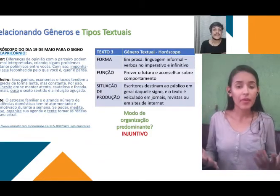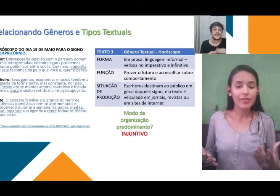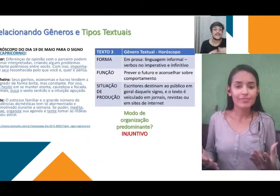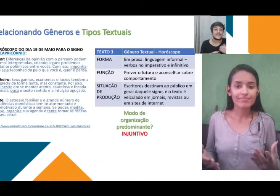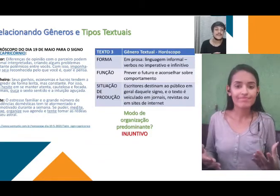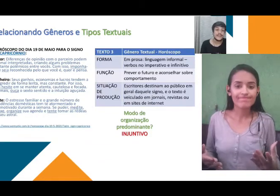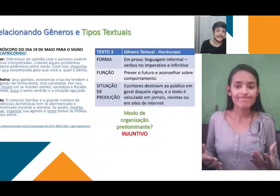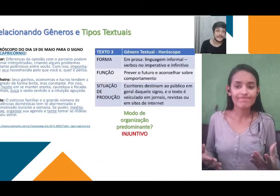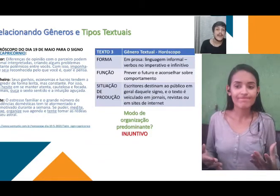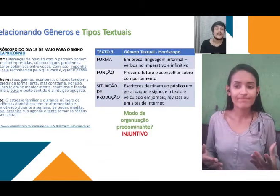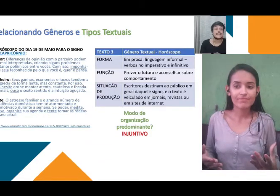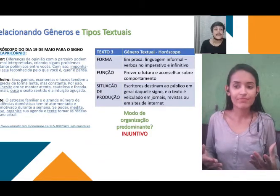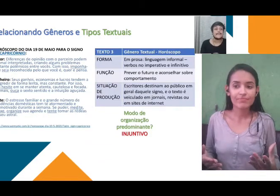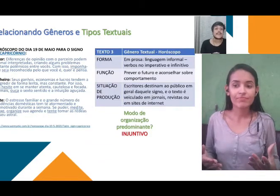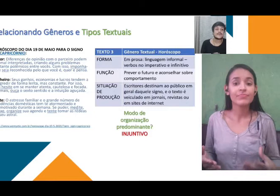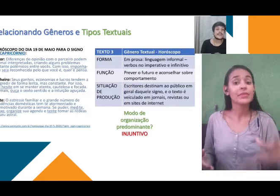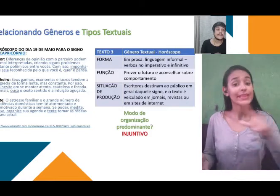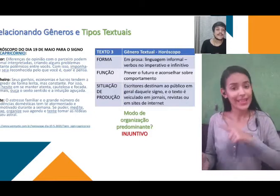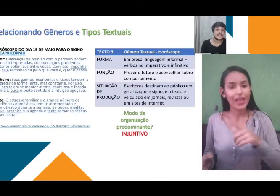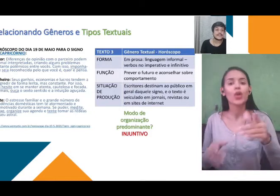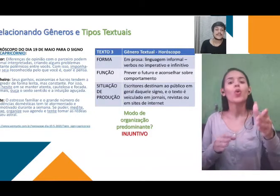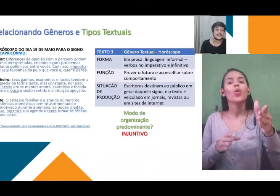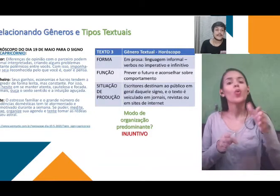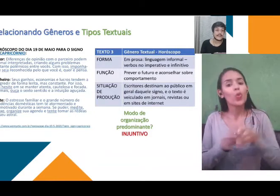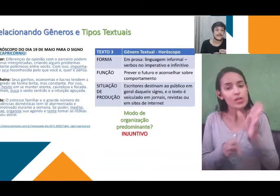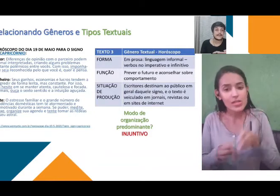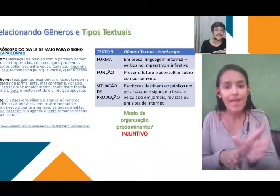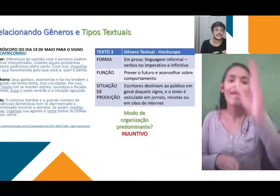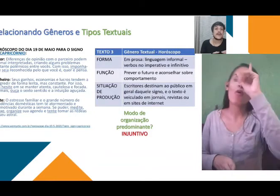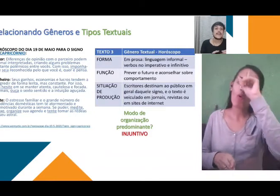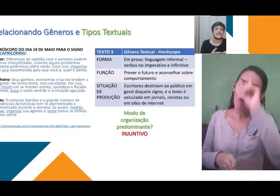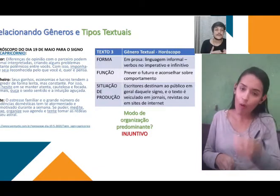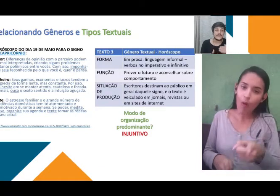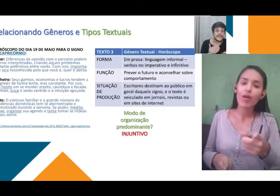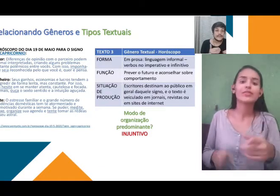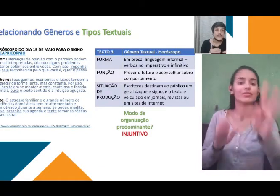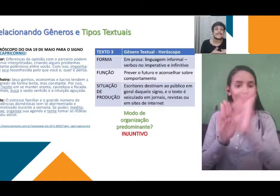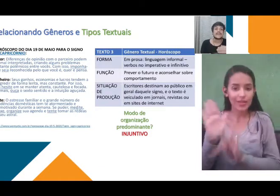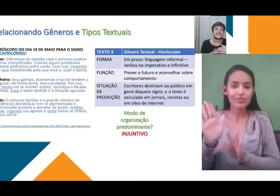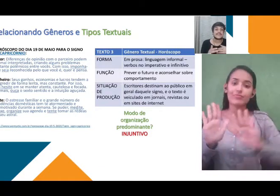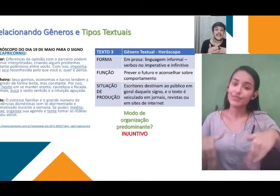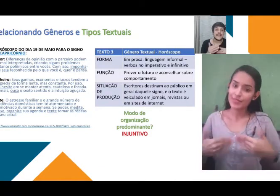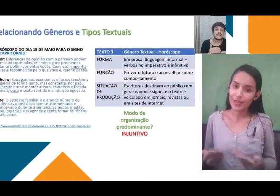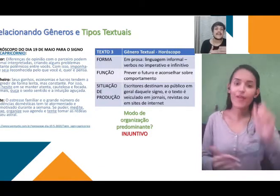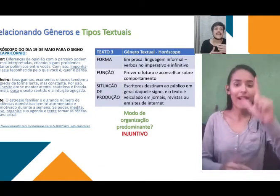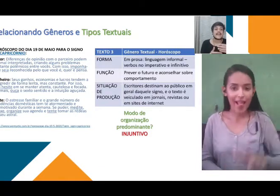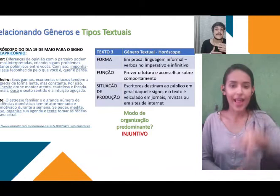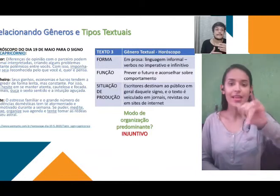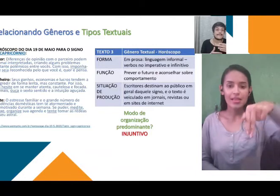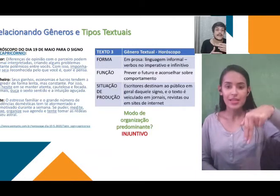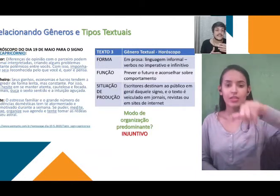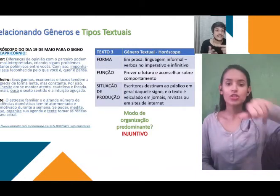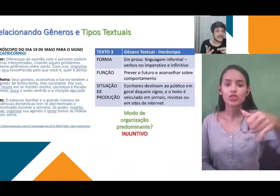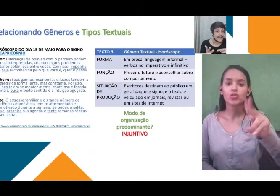o texto injuntivo, né? Porque justamente a gente percebe que no texto injuntivo a gente tem aí